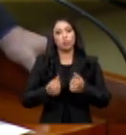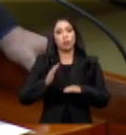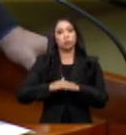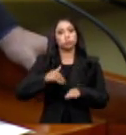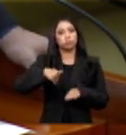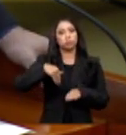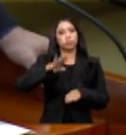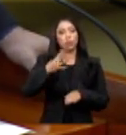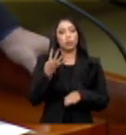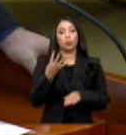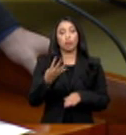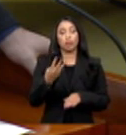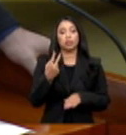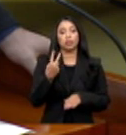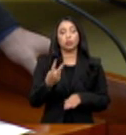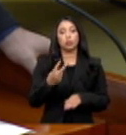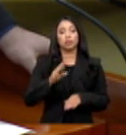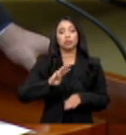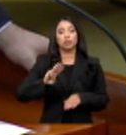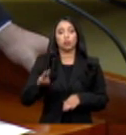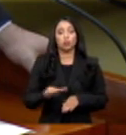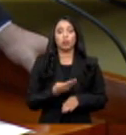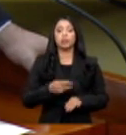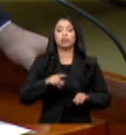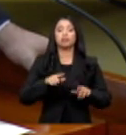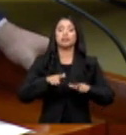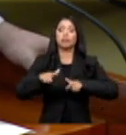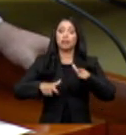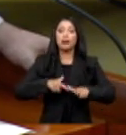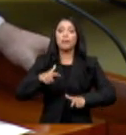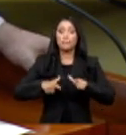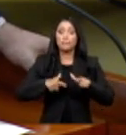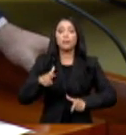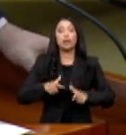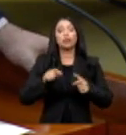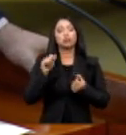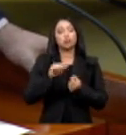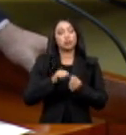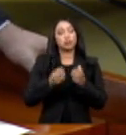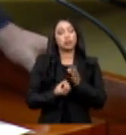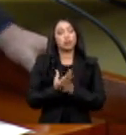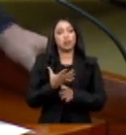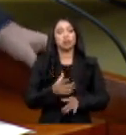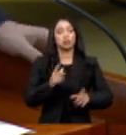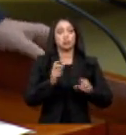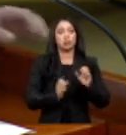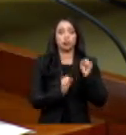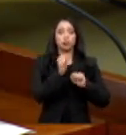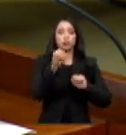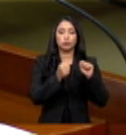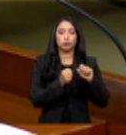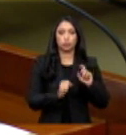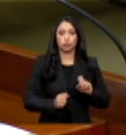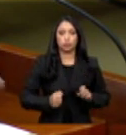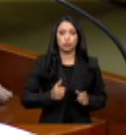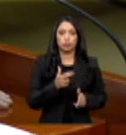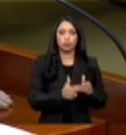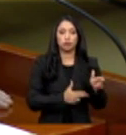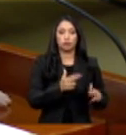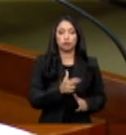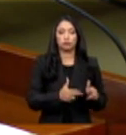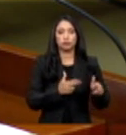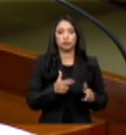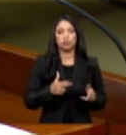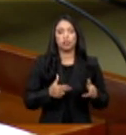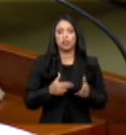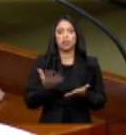de reais, 700 mil empregos potencialmente gerados pela indústria ferroviária e também teríamos uma arrecadação de tributos